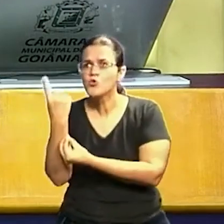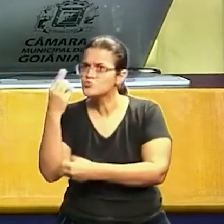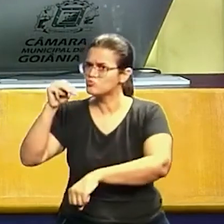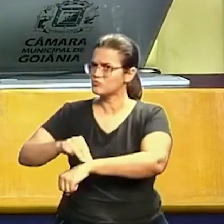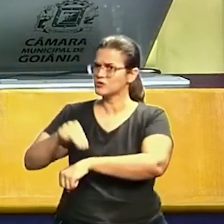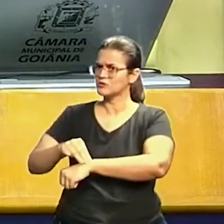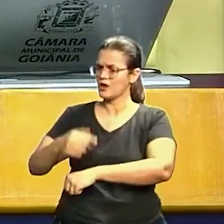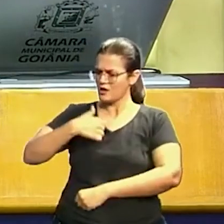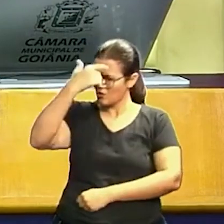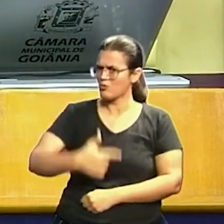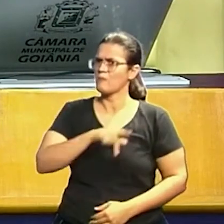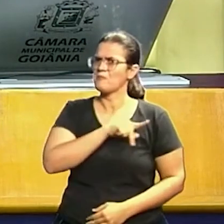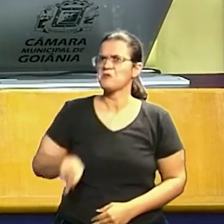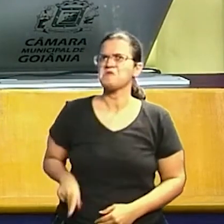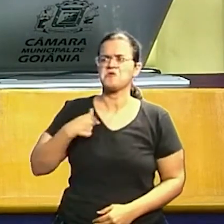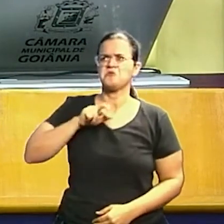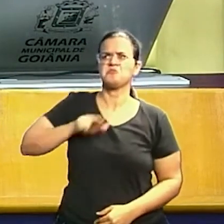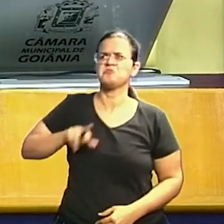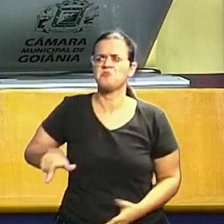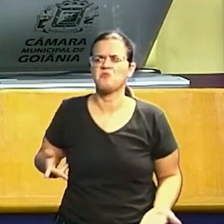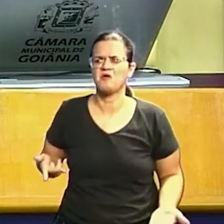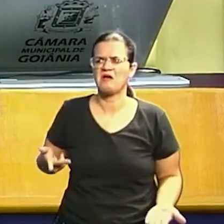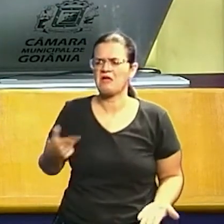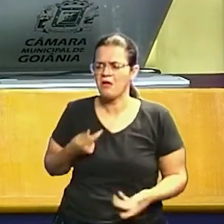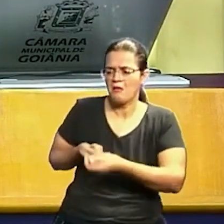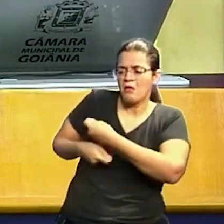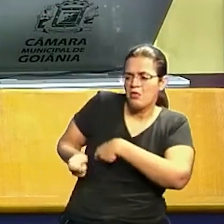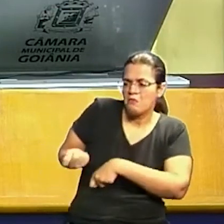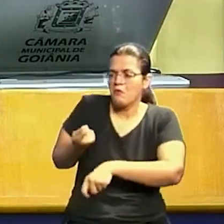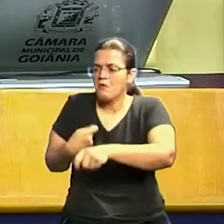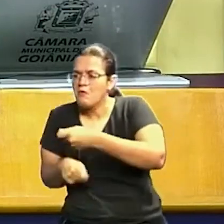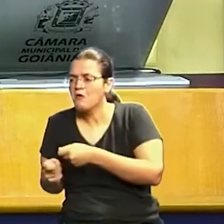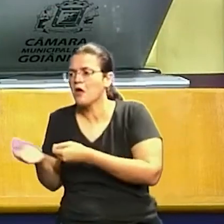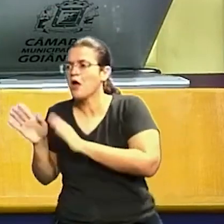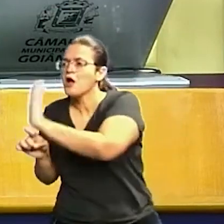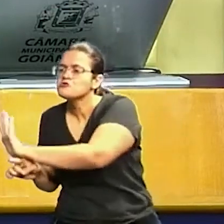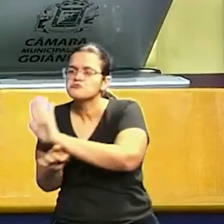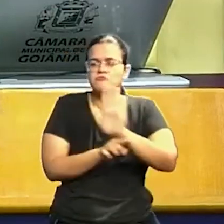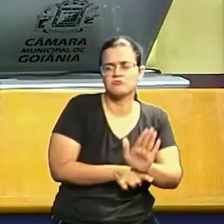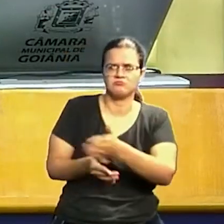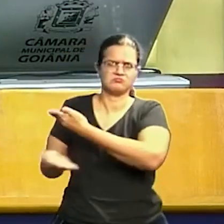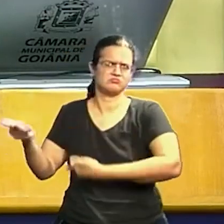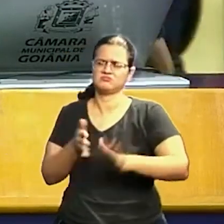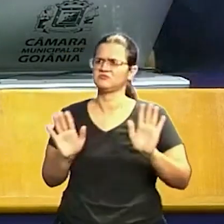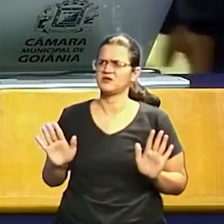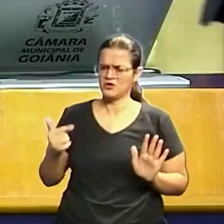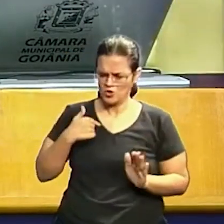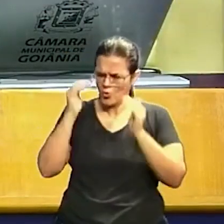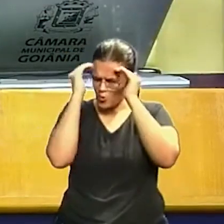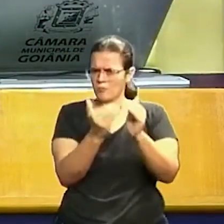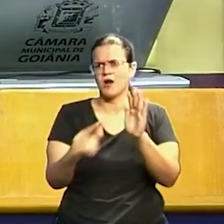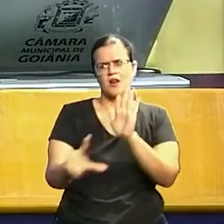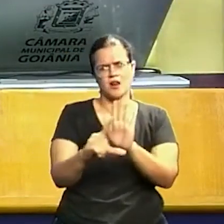1 minuto. Eu sou presidente, eu não sou aqui articulador de bate-boca entre vereador, não. Então, eu estou